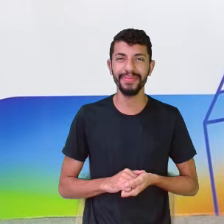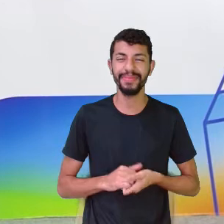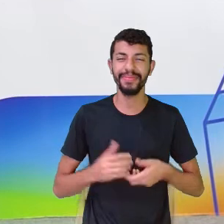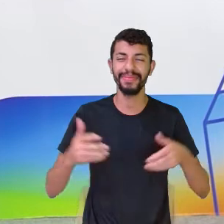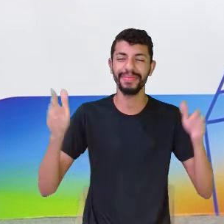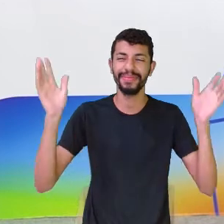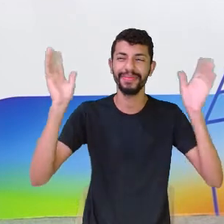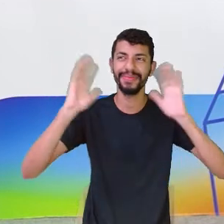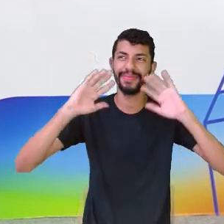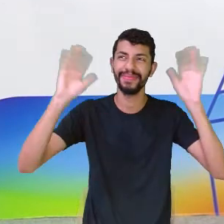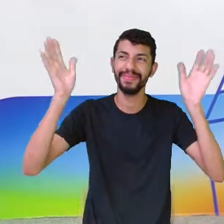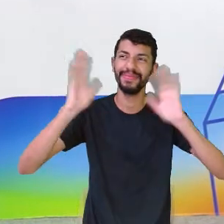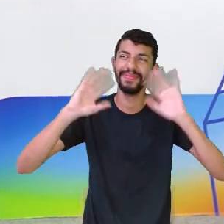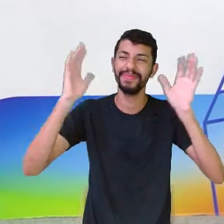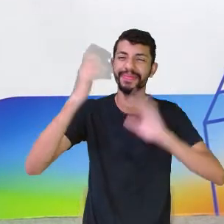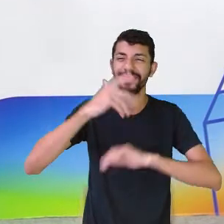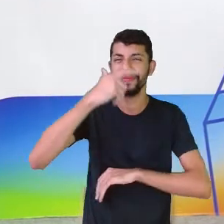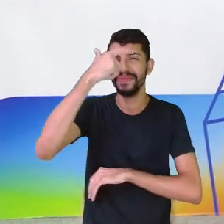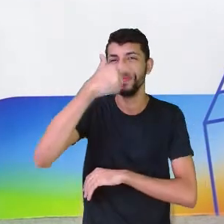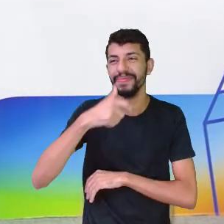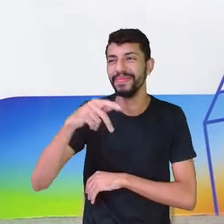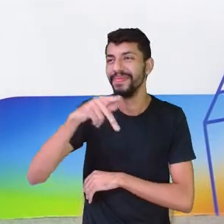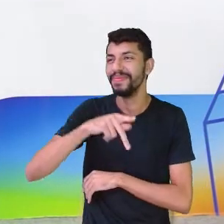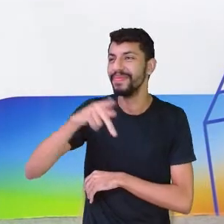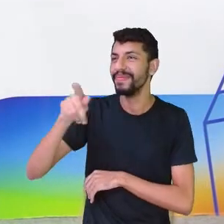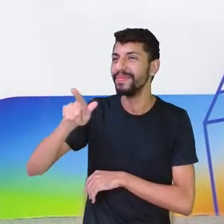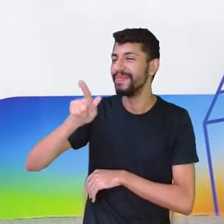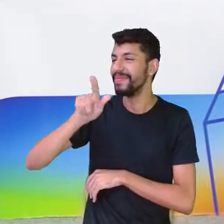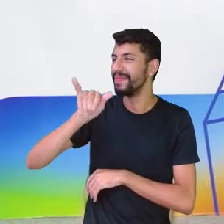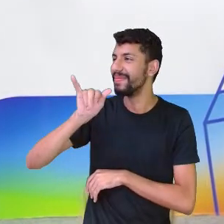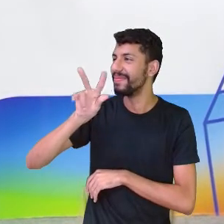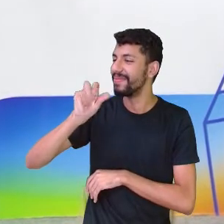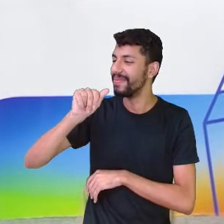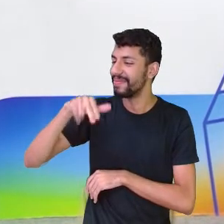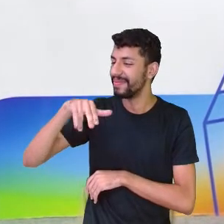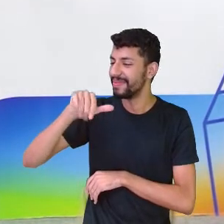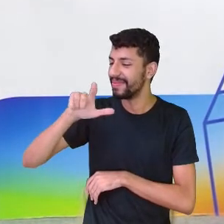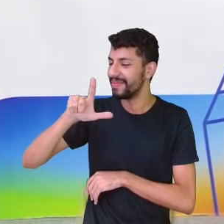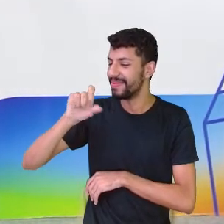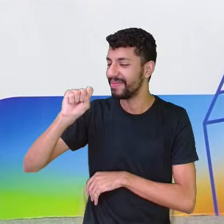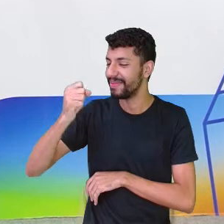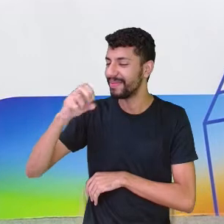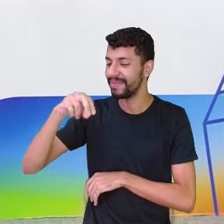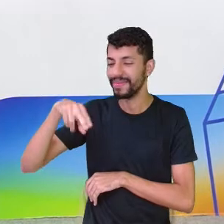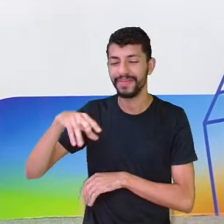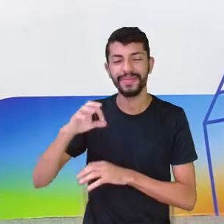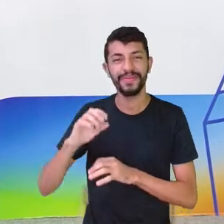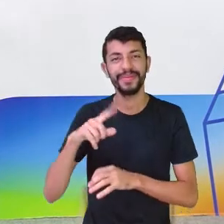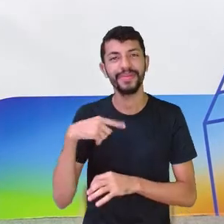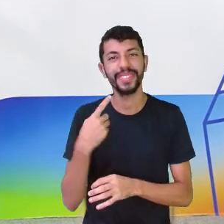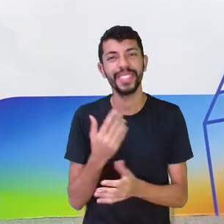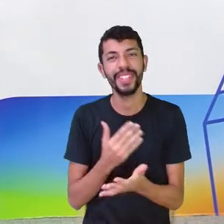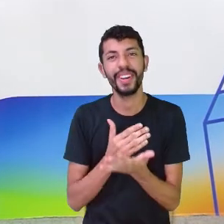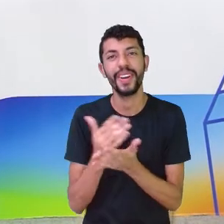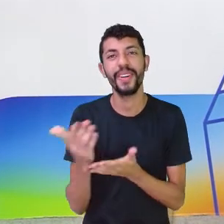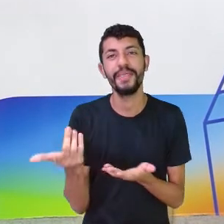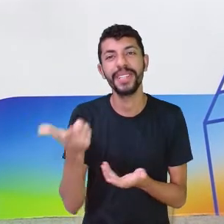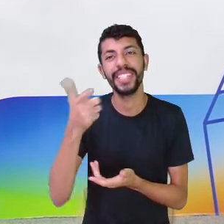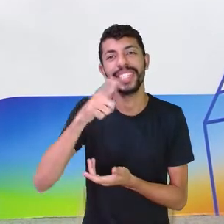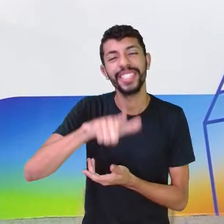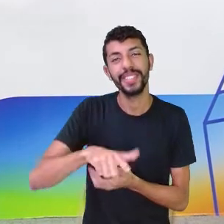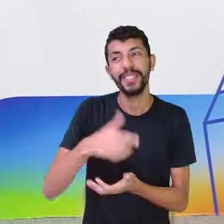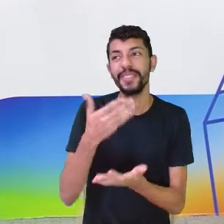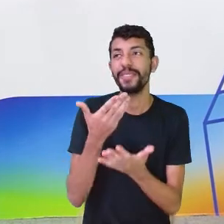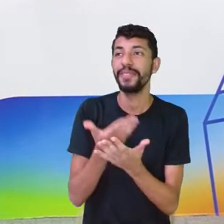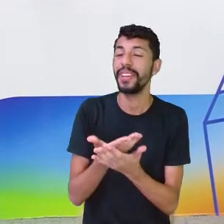Olá, eu sou o professor Givanilson Soares e nós iremos iniciar mais uma